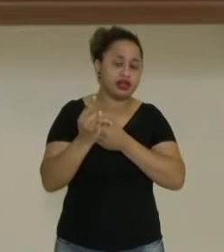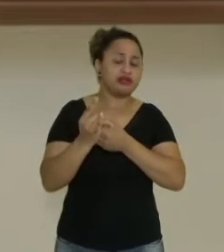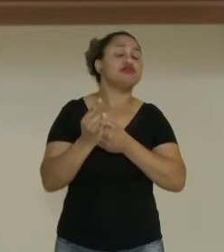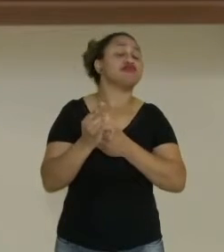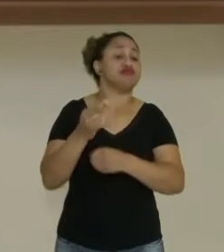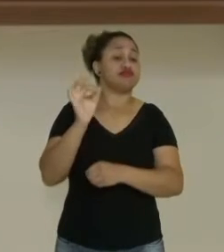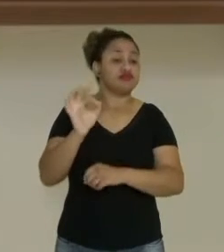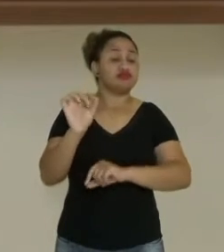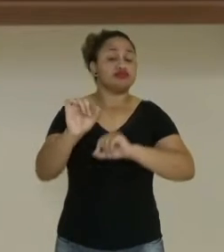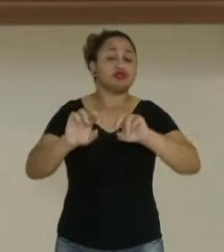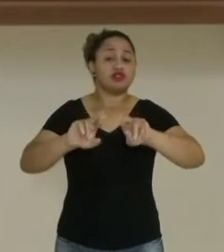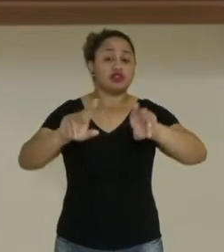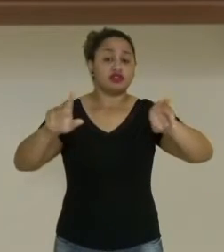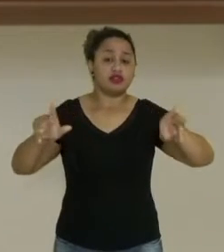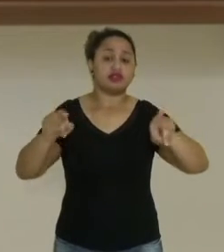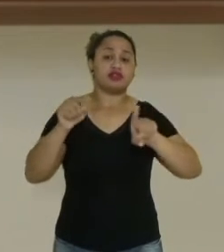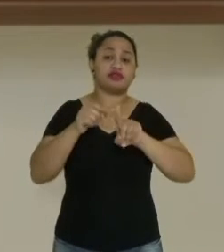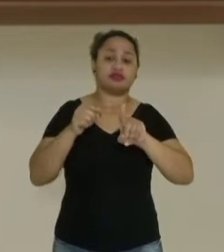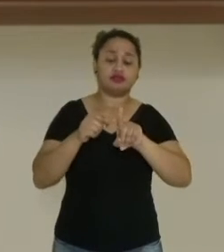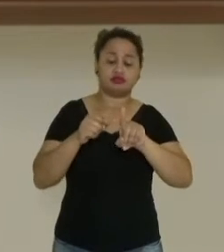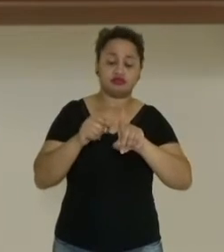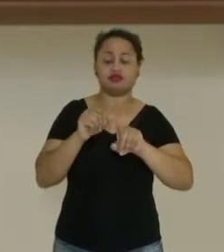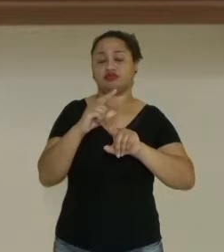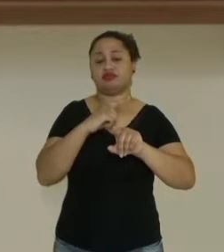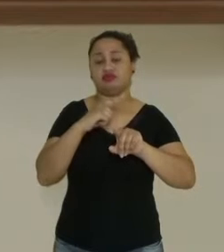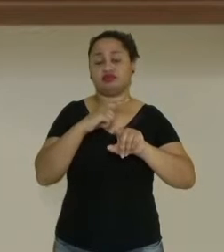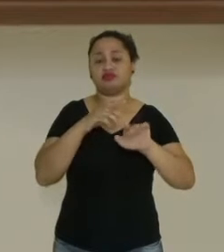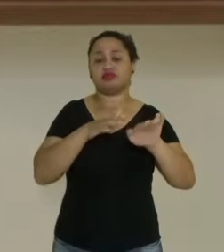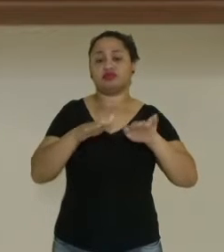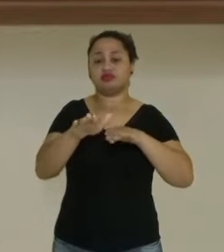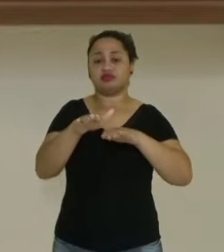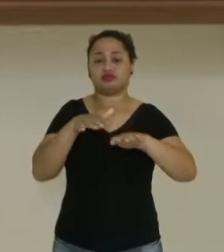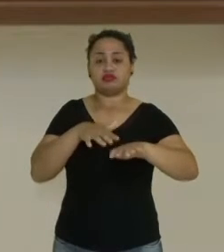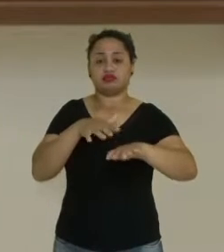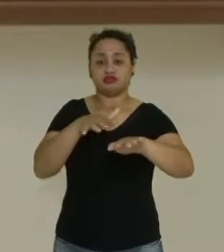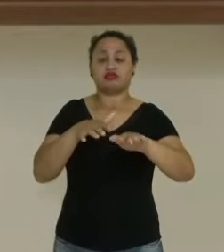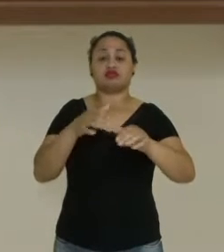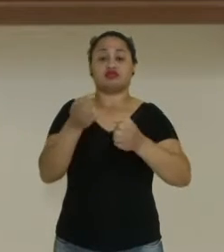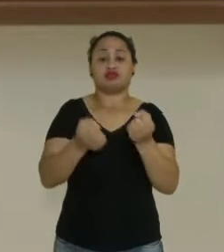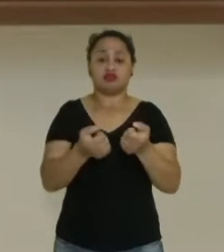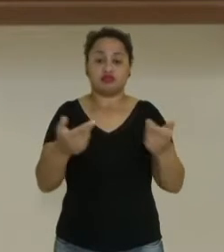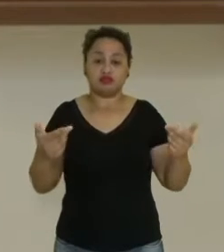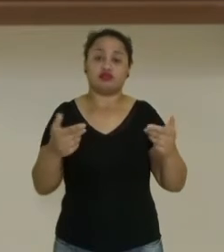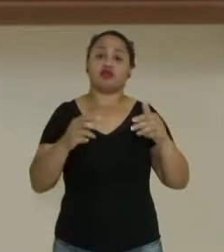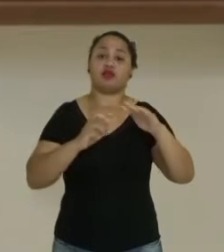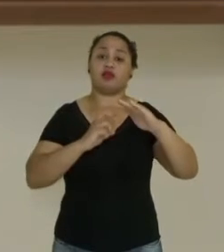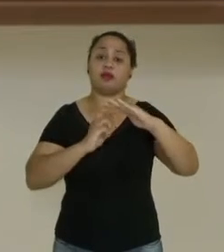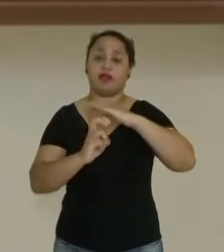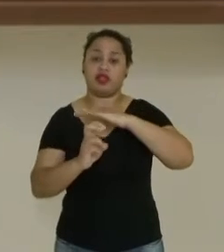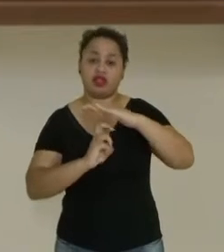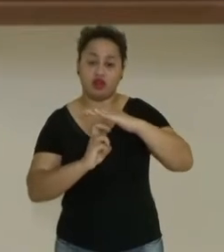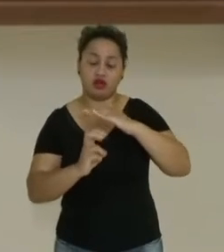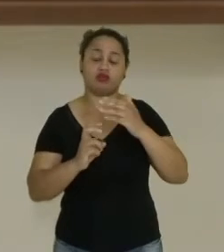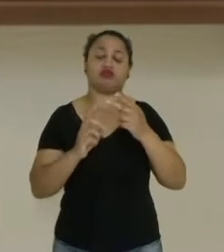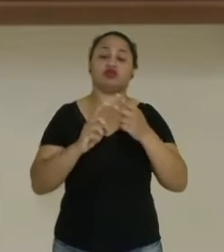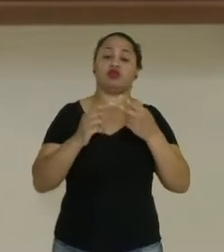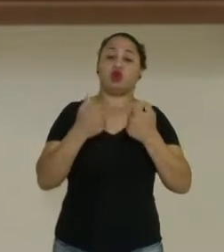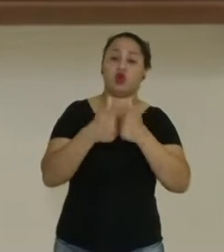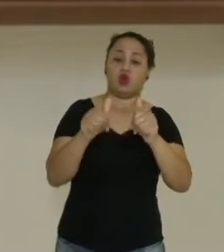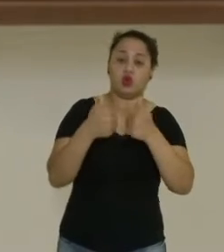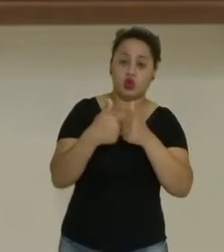Exato, os diferentes modais utilizados no transporte, sejam eles o metrô,